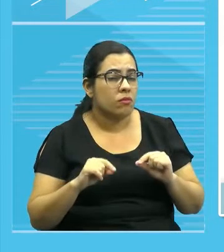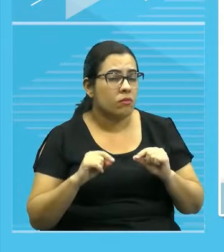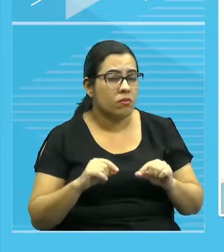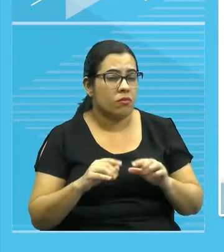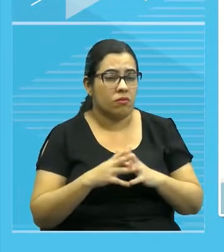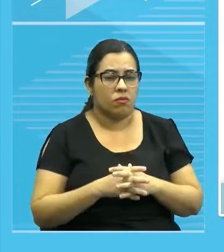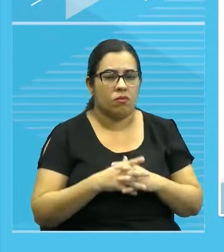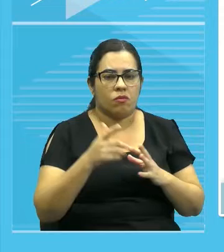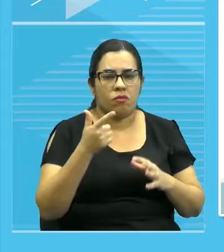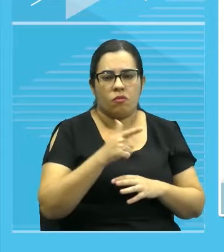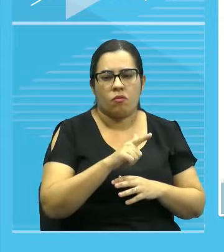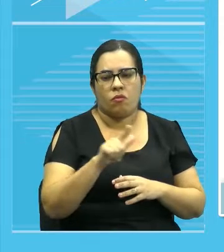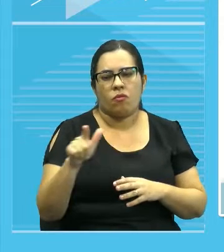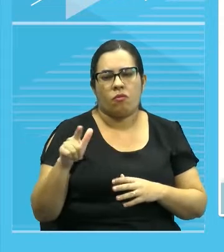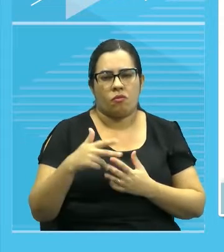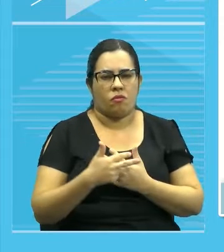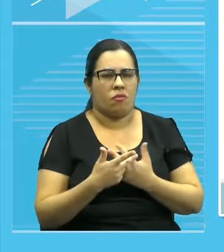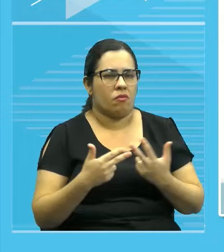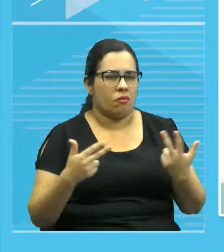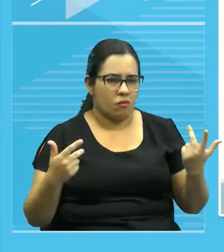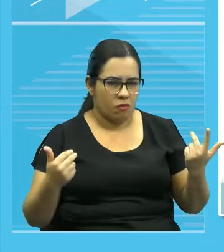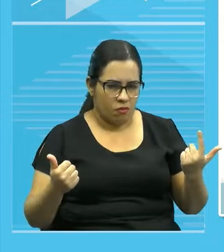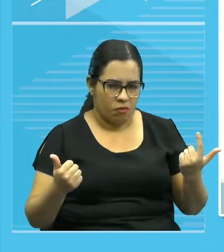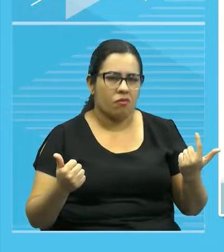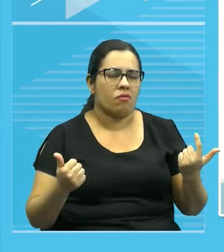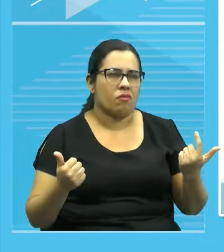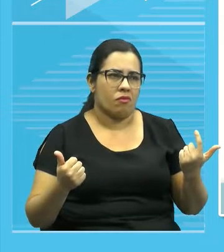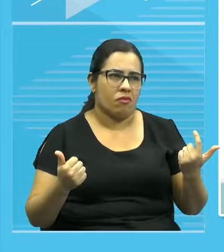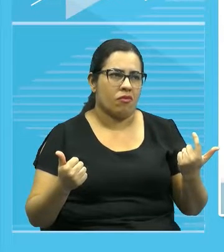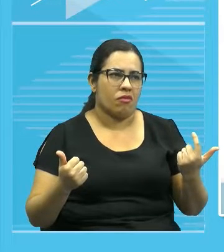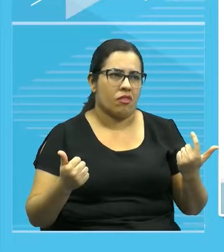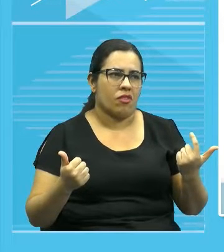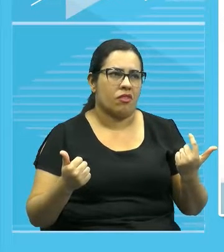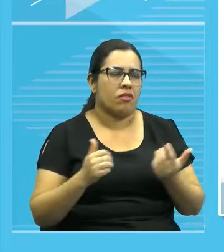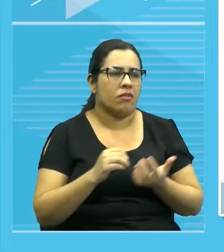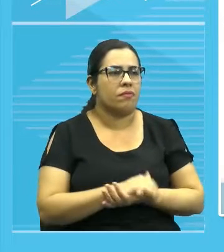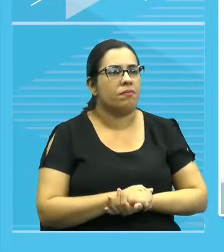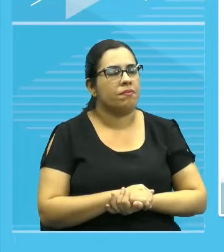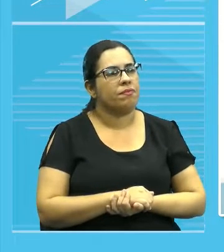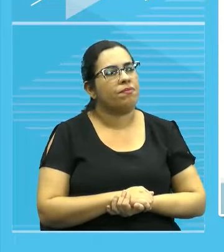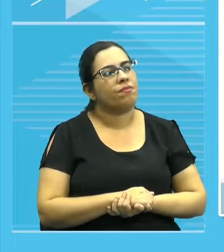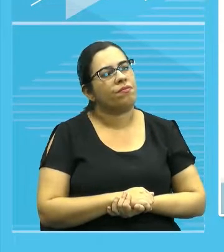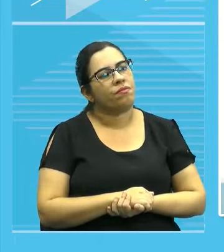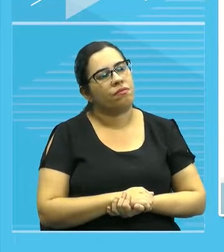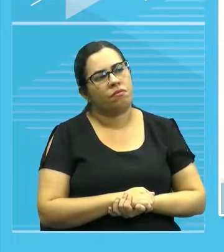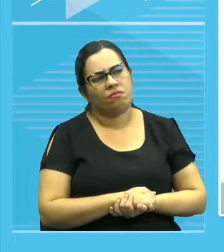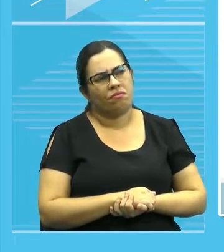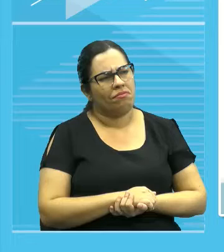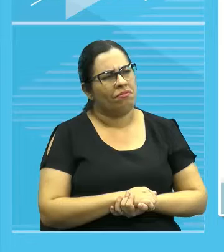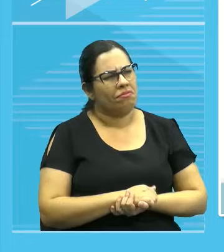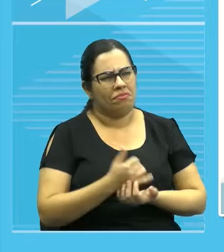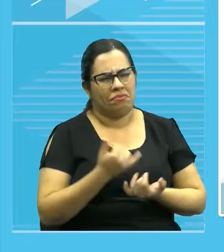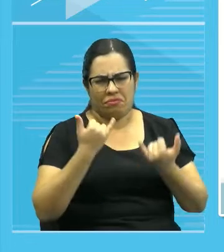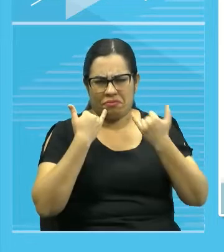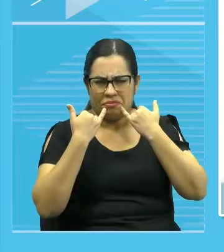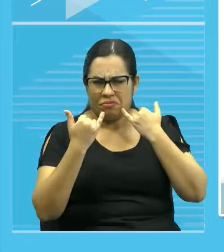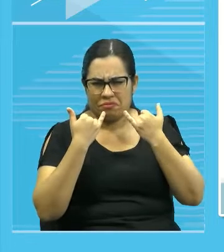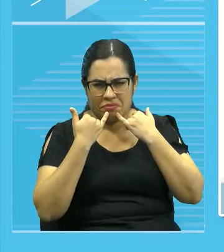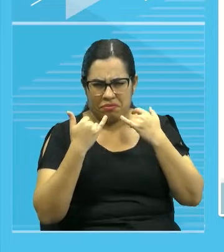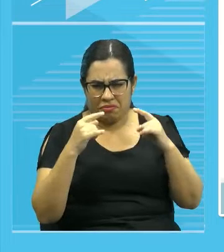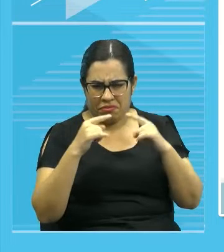outro tipo de coisas as que restaram as que ficaram né então não é essa informação que se